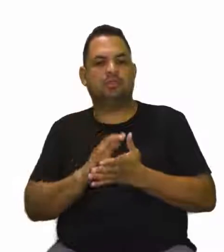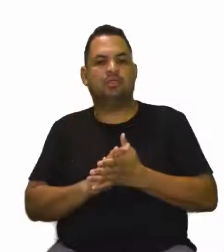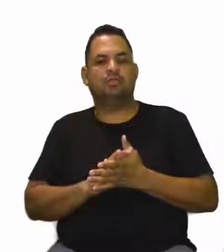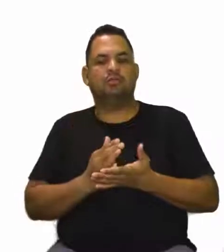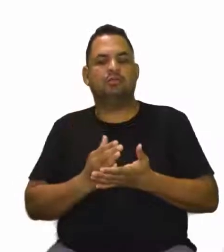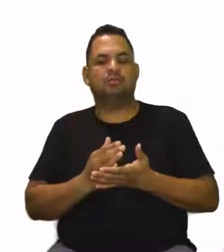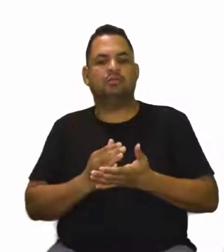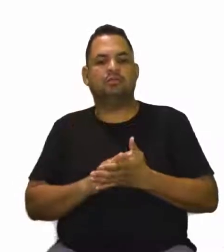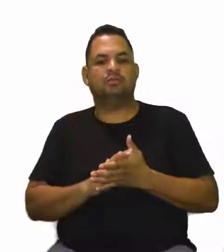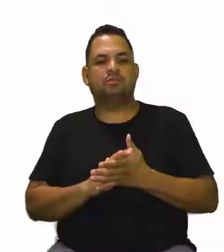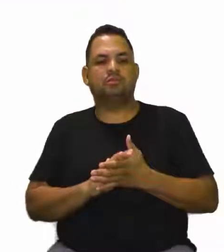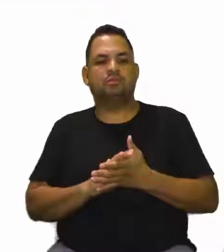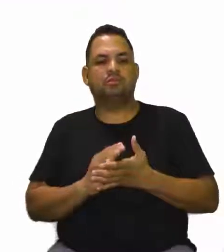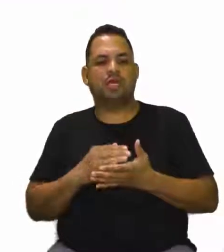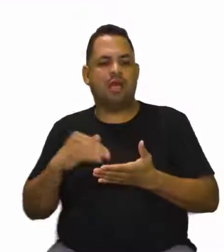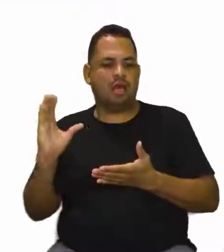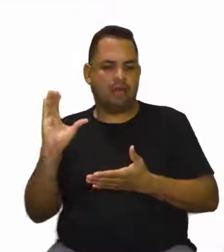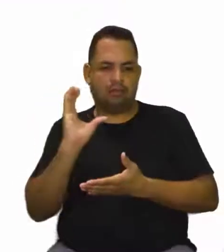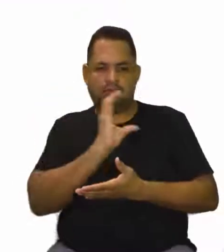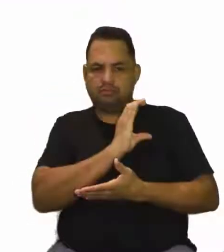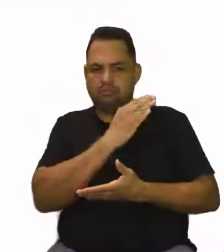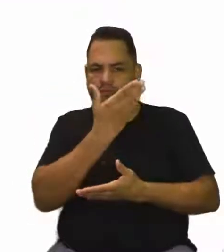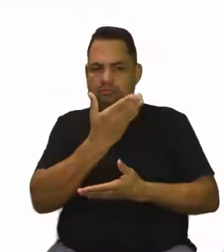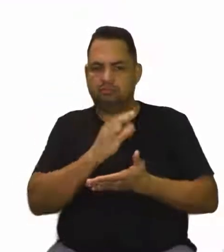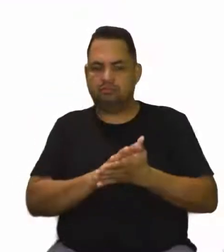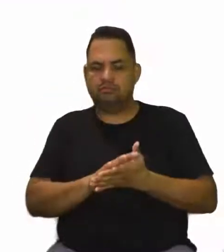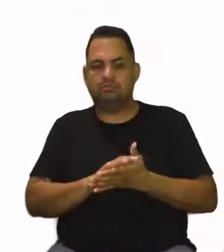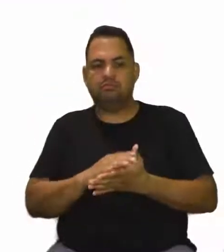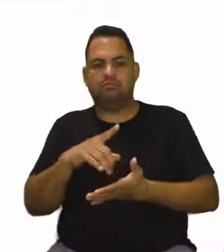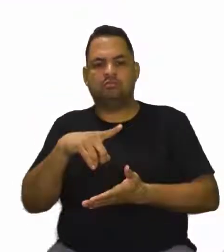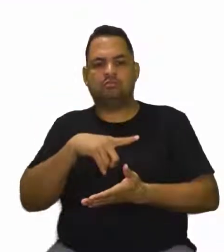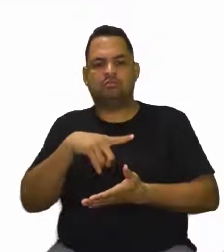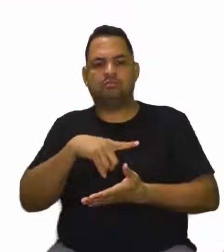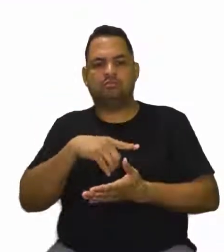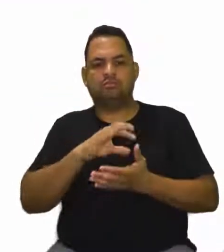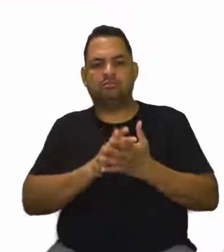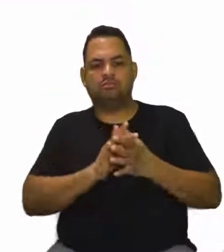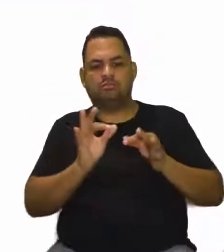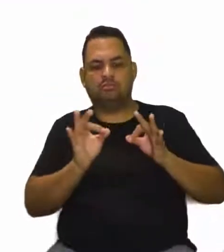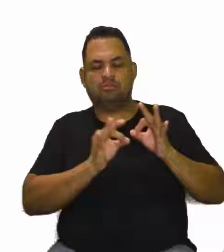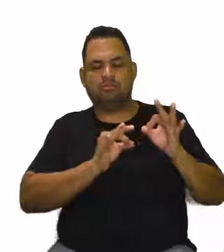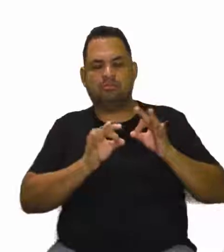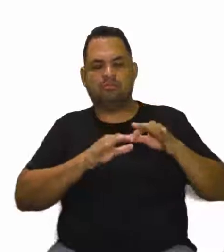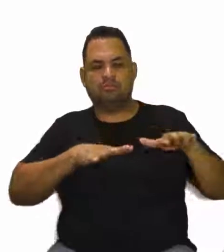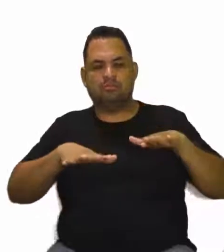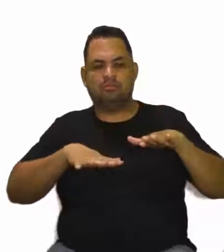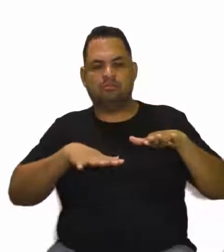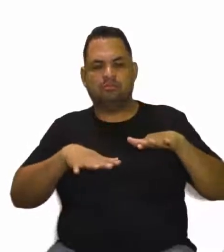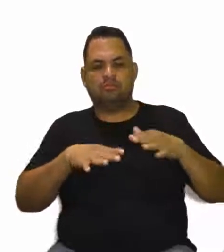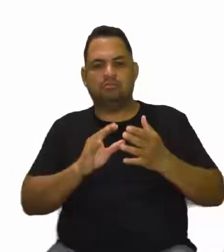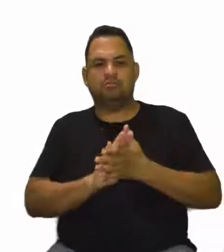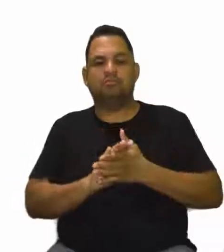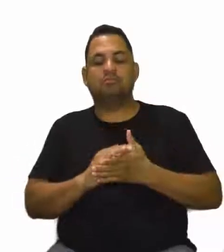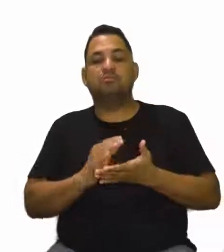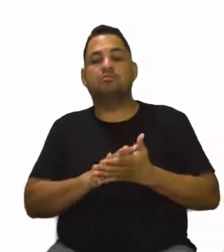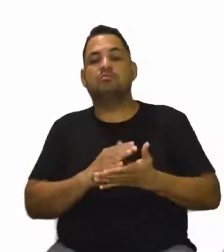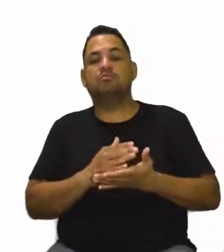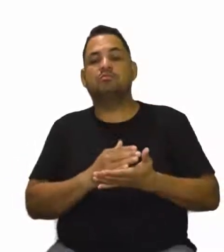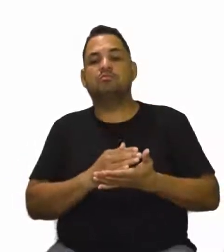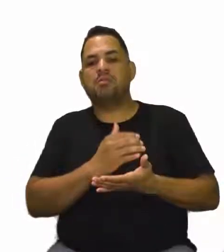agilidade? Passa rapidinho lá a escada. Eu também trabalho coordenação motora, o que eu